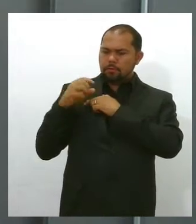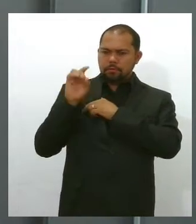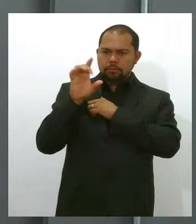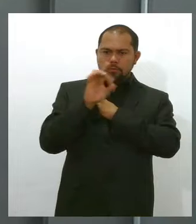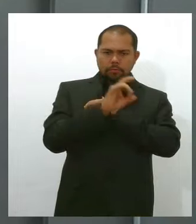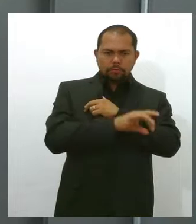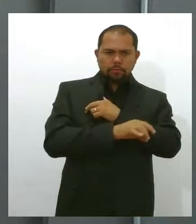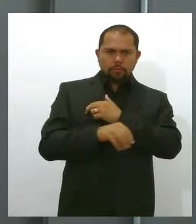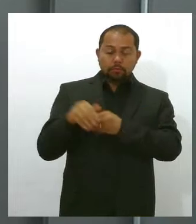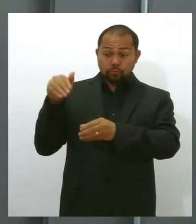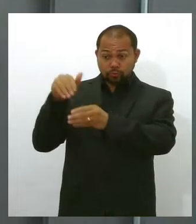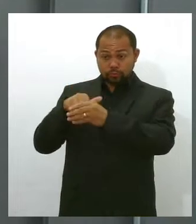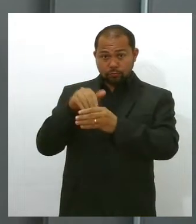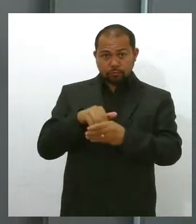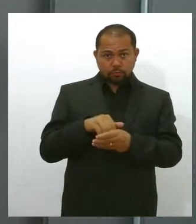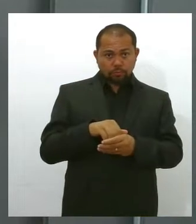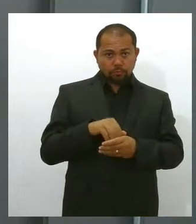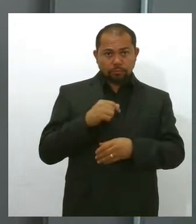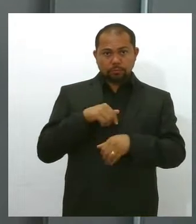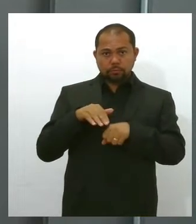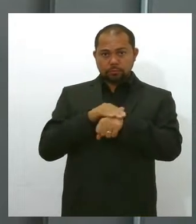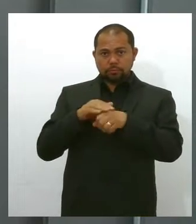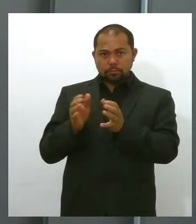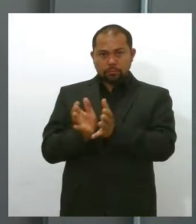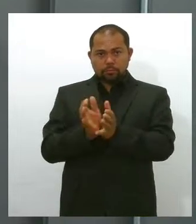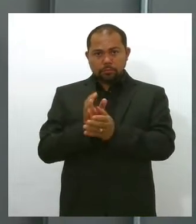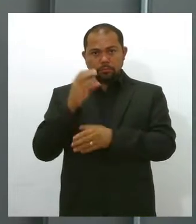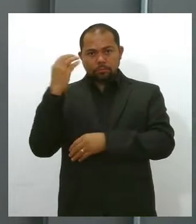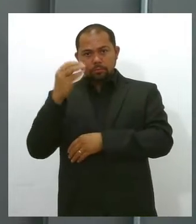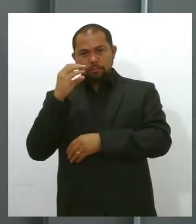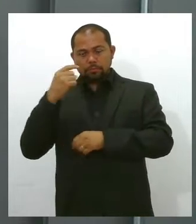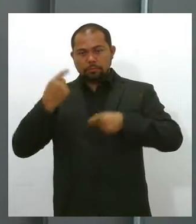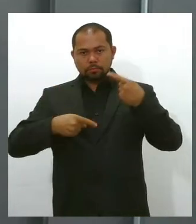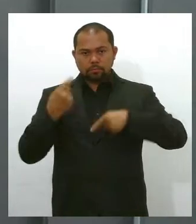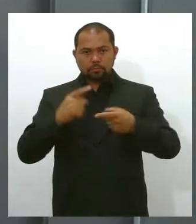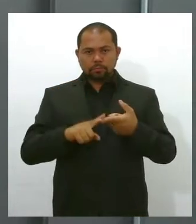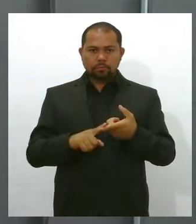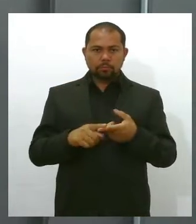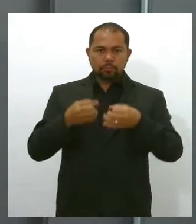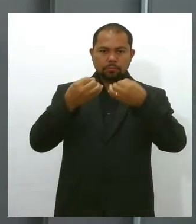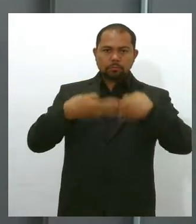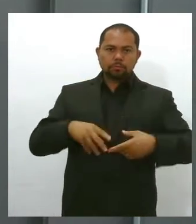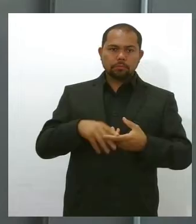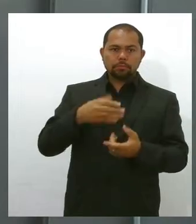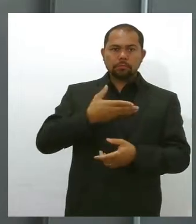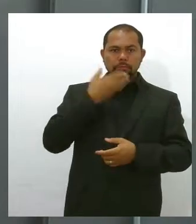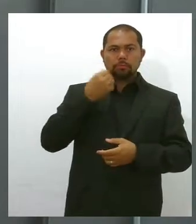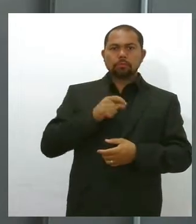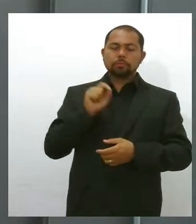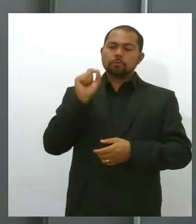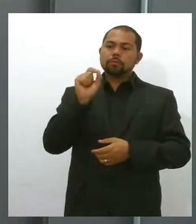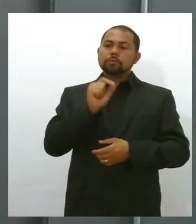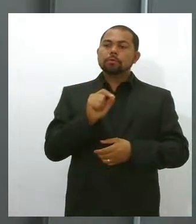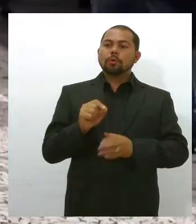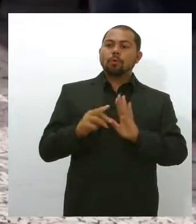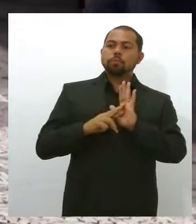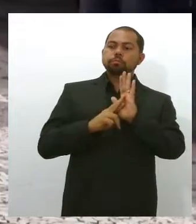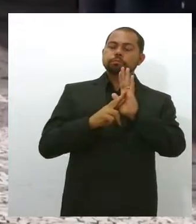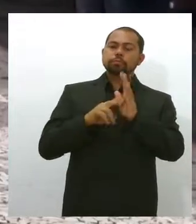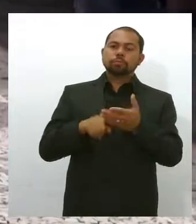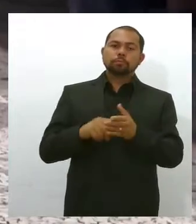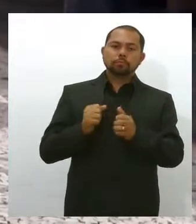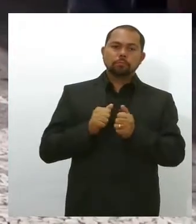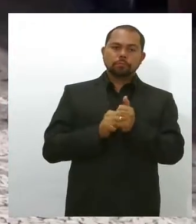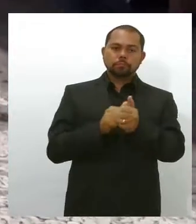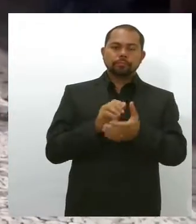a nossa equipe conversou com o cientista político para explicar melhor o que cada função representa acompanha aí